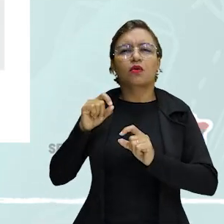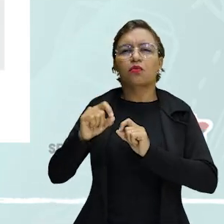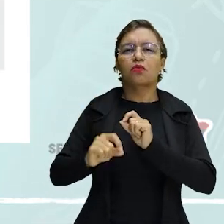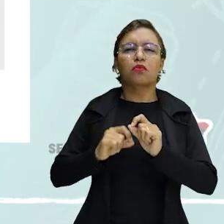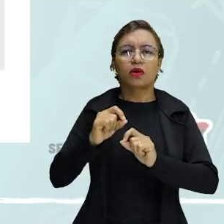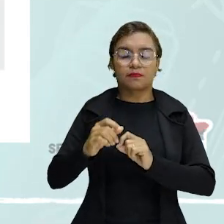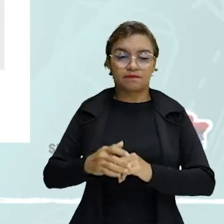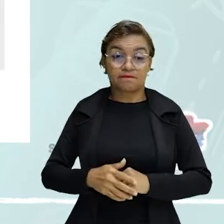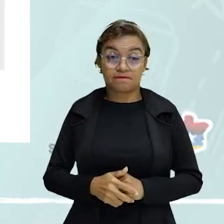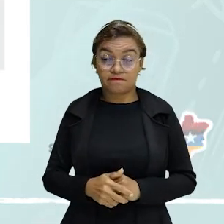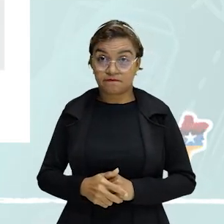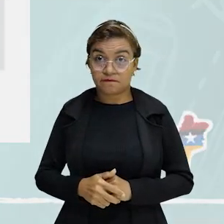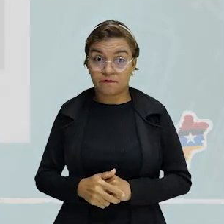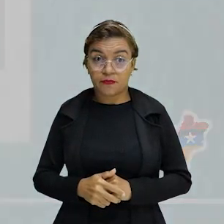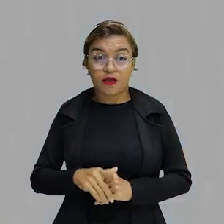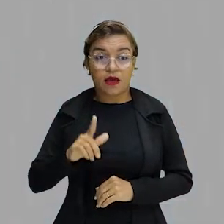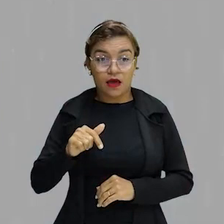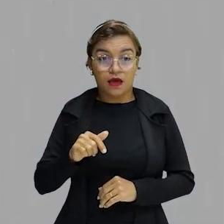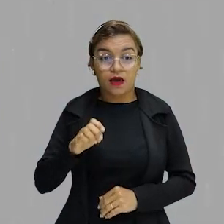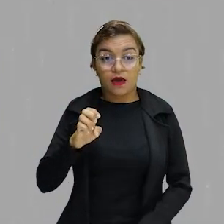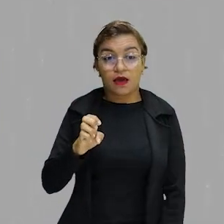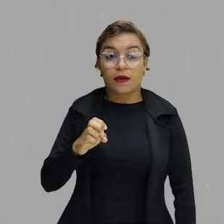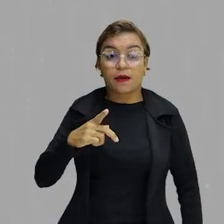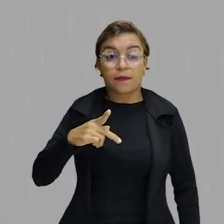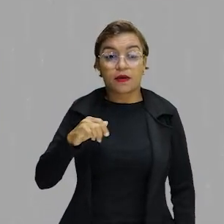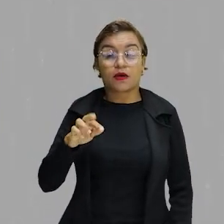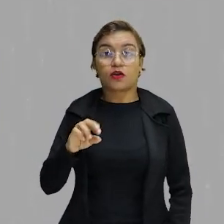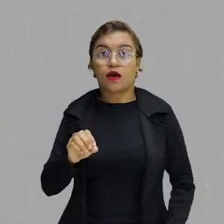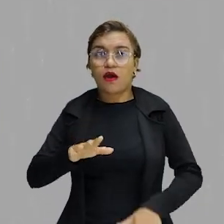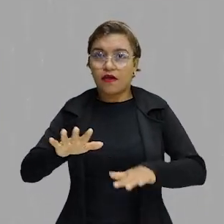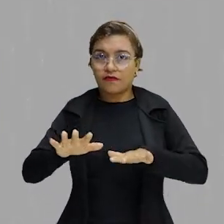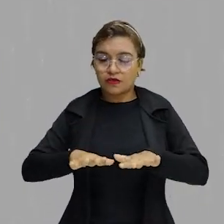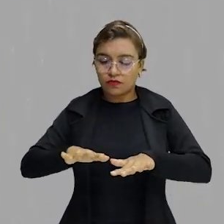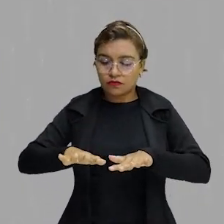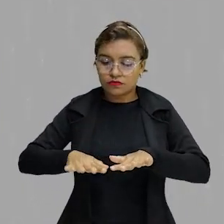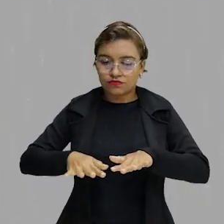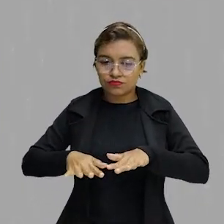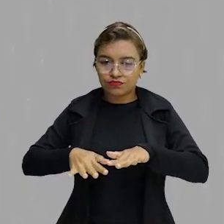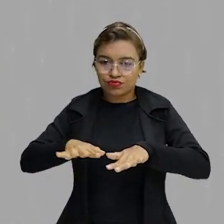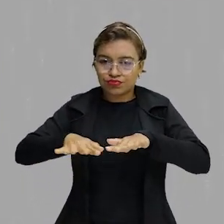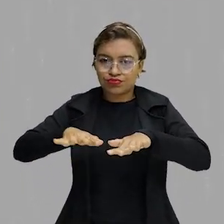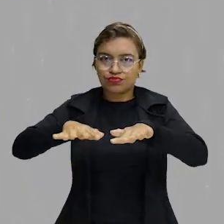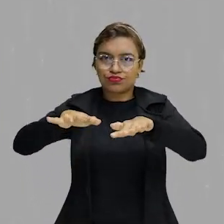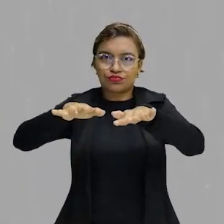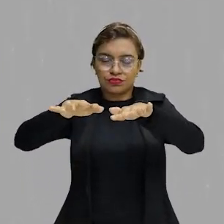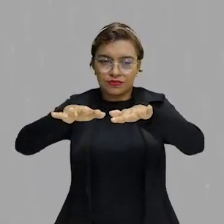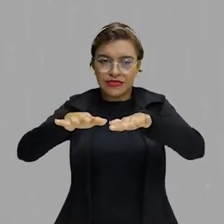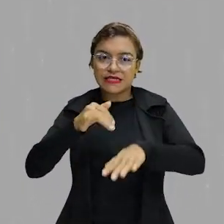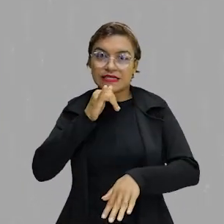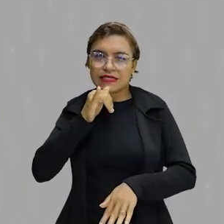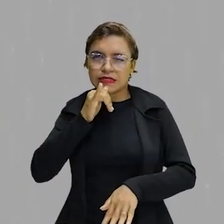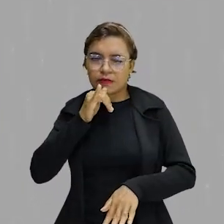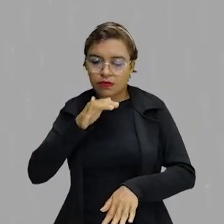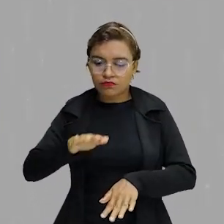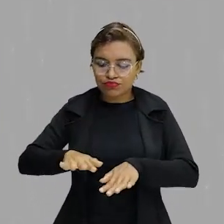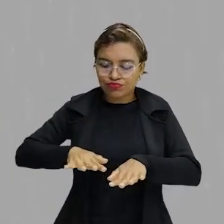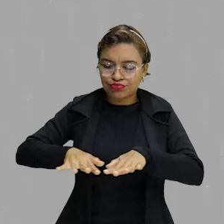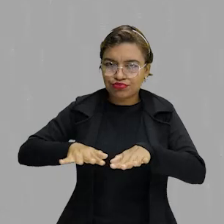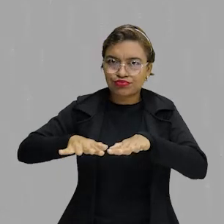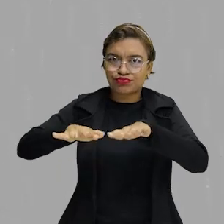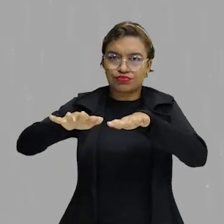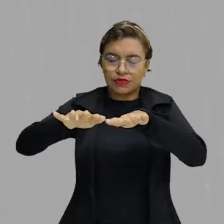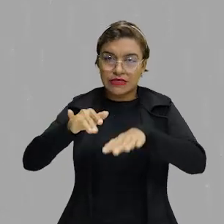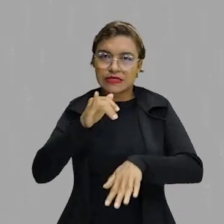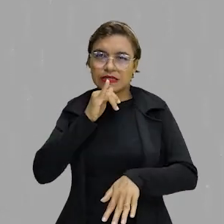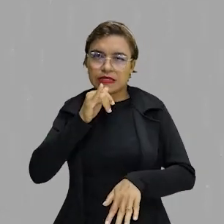falando? Gente, epirogênese é a movimentação vertical do nosso relevo, tá certo? Ou seja, nós temos